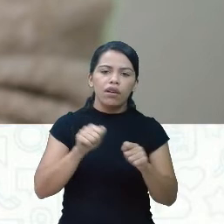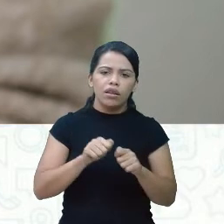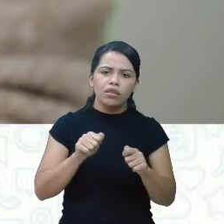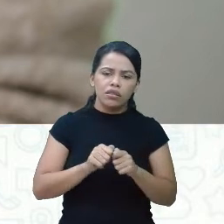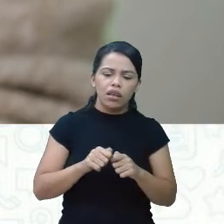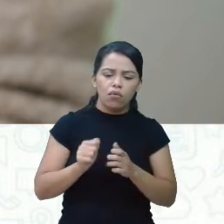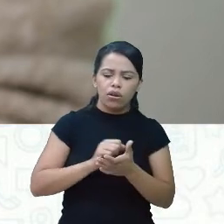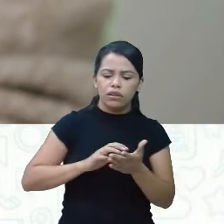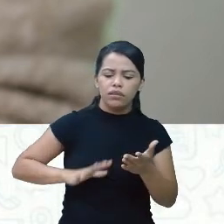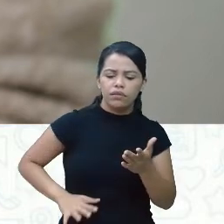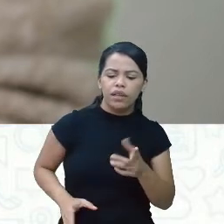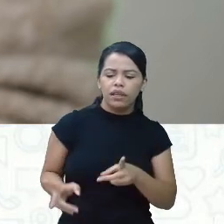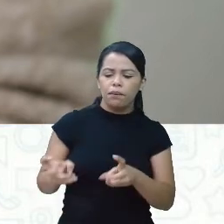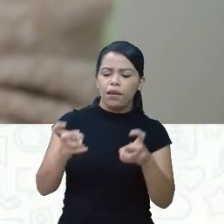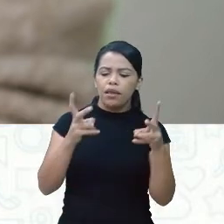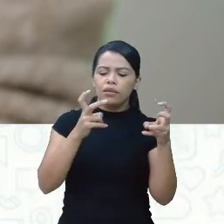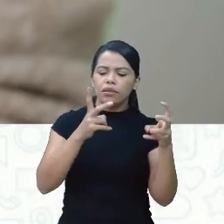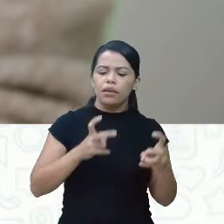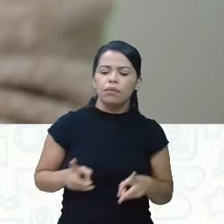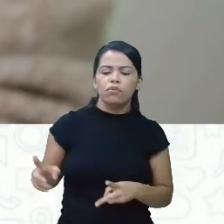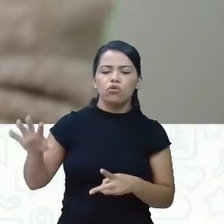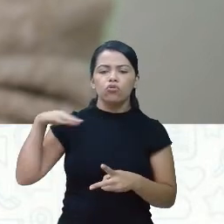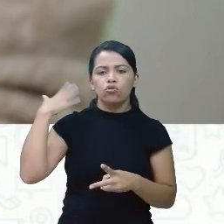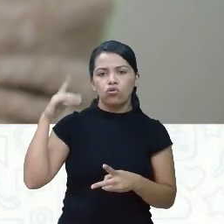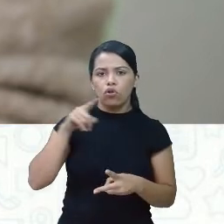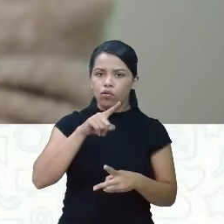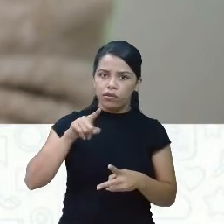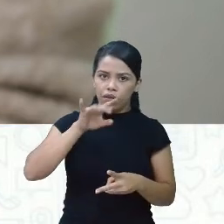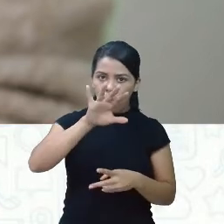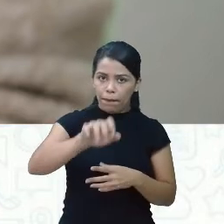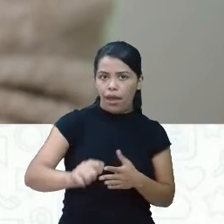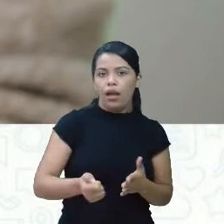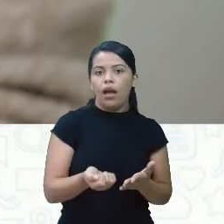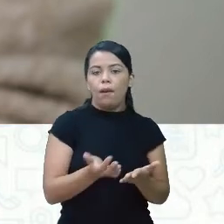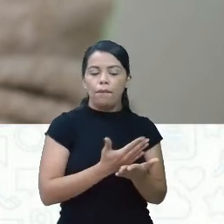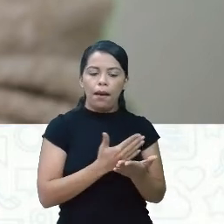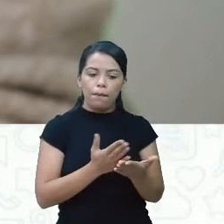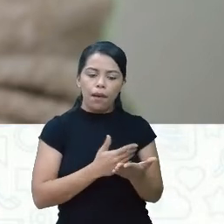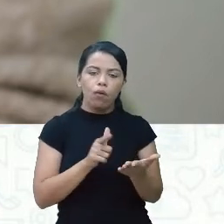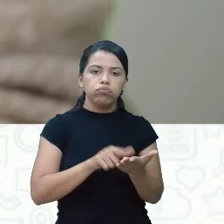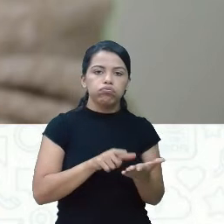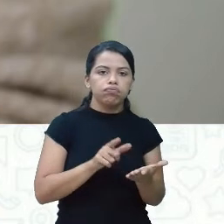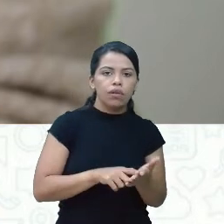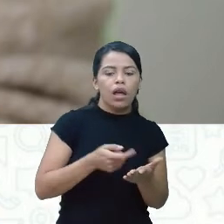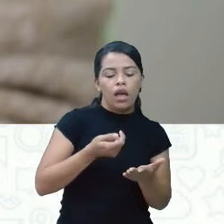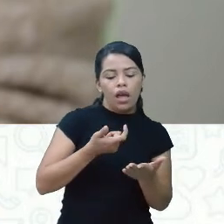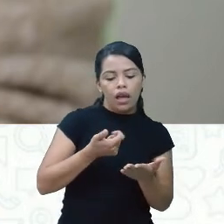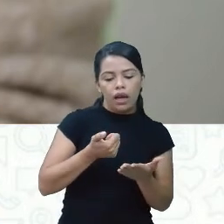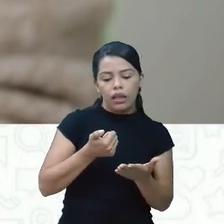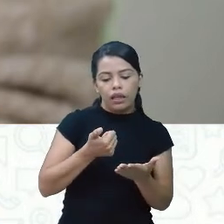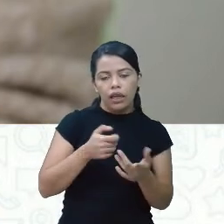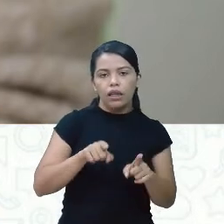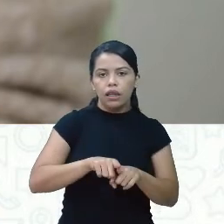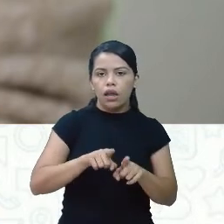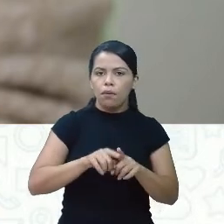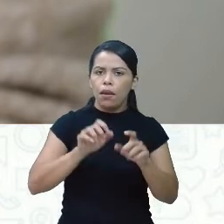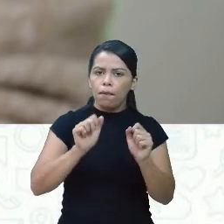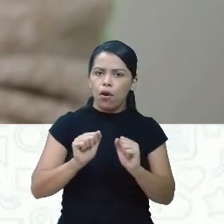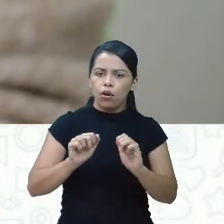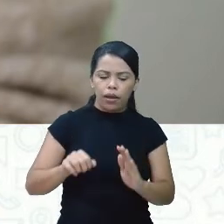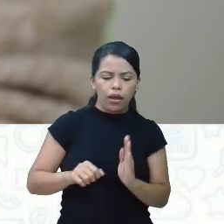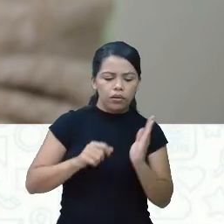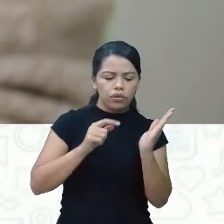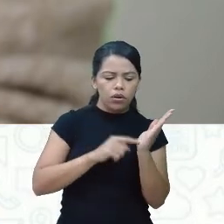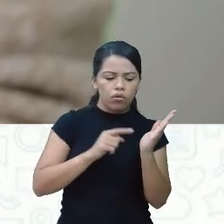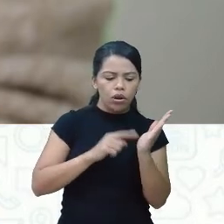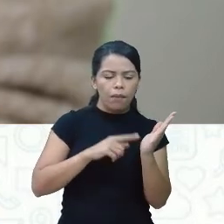percepção sonora. Então, você pega um papel e uma caneta, você pode usar o seu celular como cronômetro, usar o cronômetro